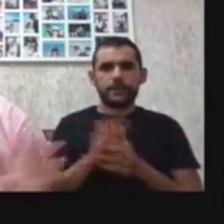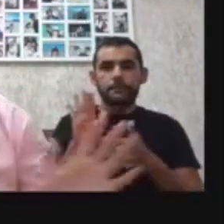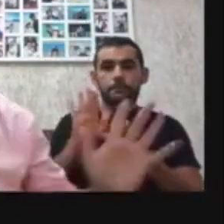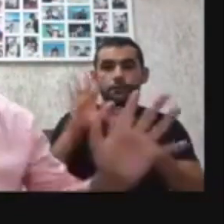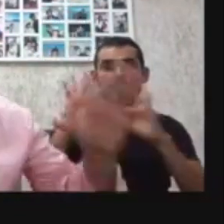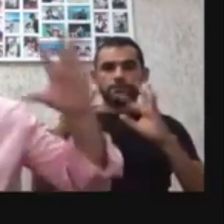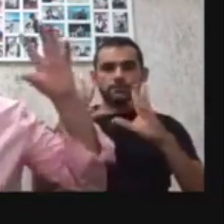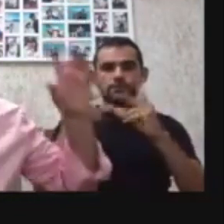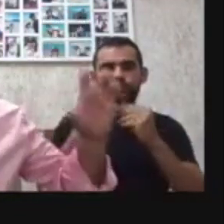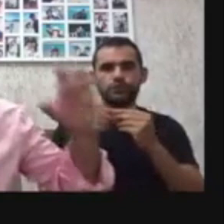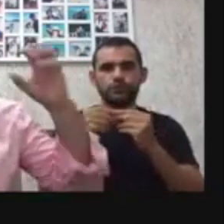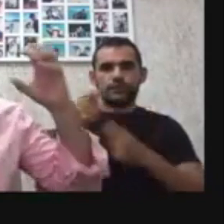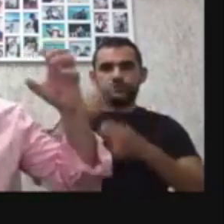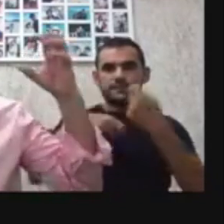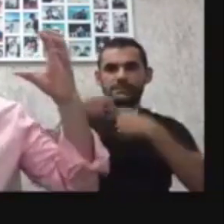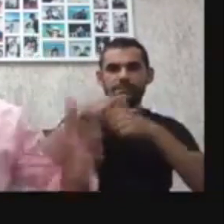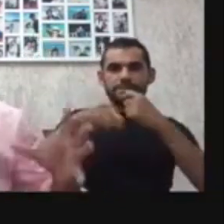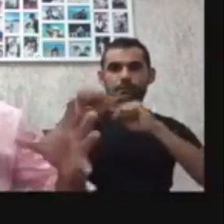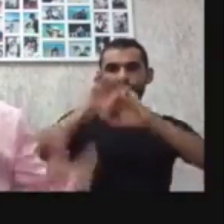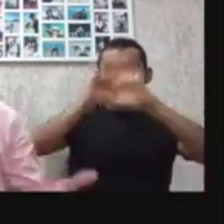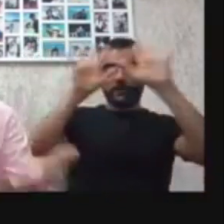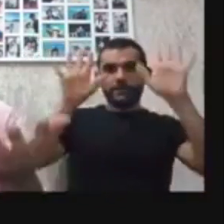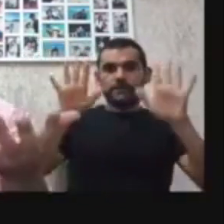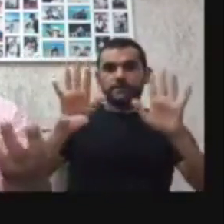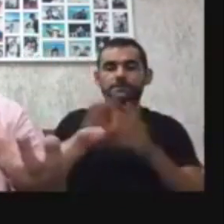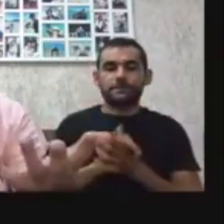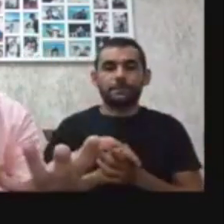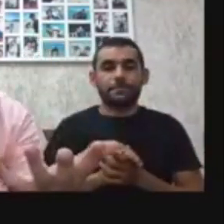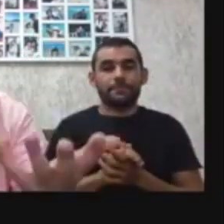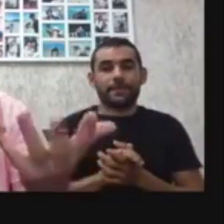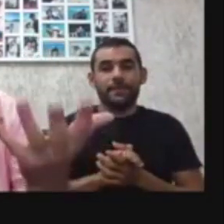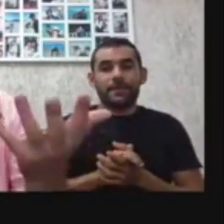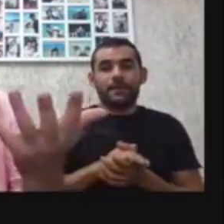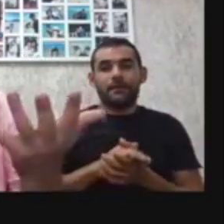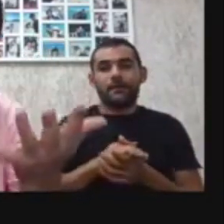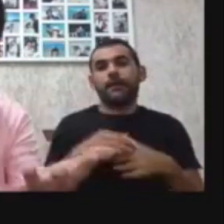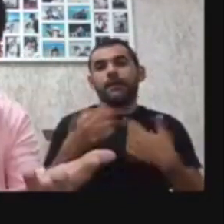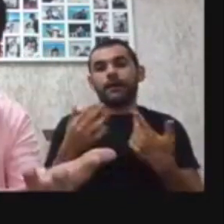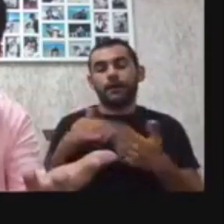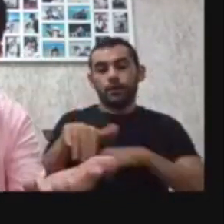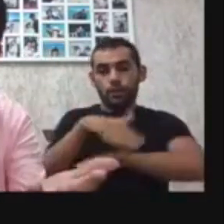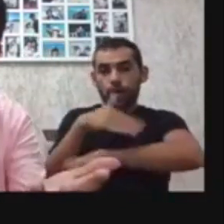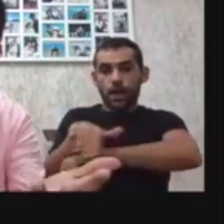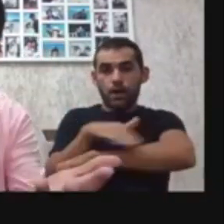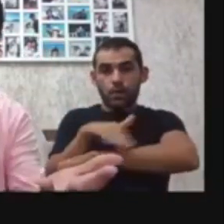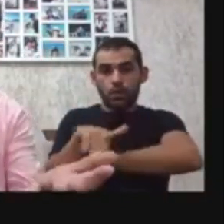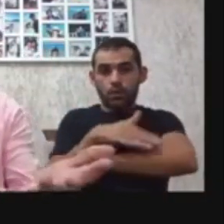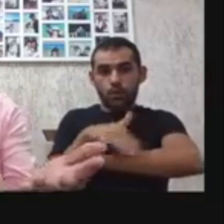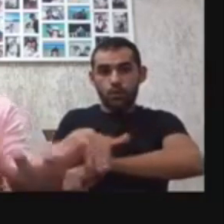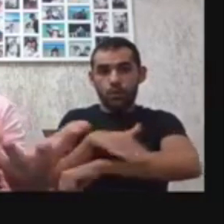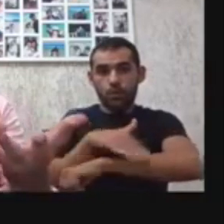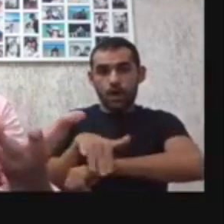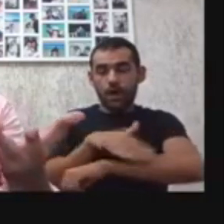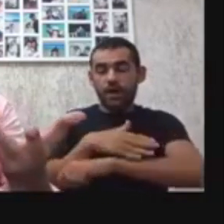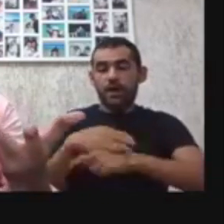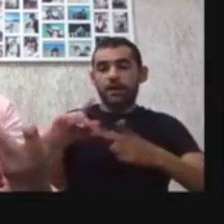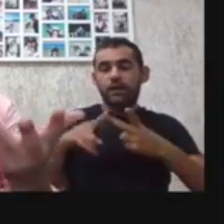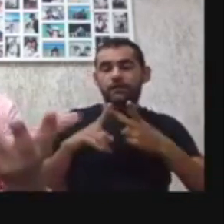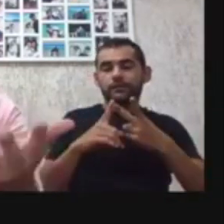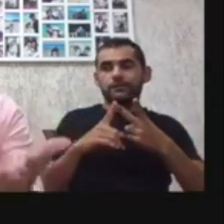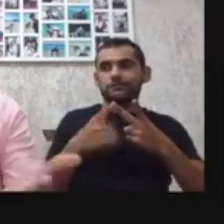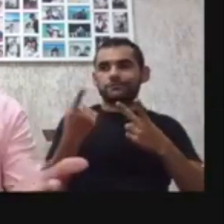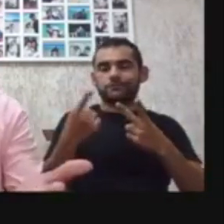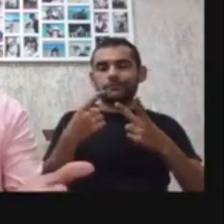gestão transparente de todos os setores da nossa cidade. Seja de uma rua, de uma calçada, uma boca de lobo entupida, de